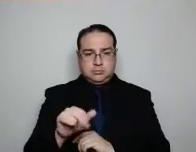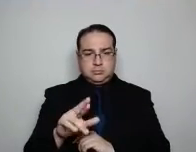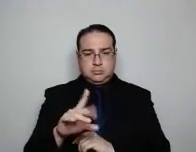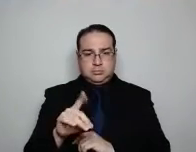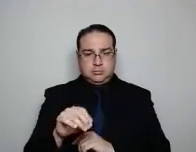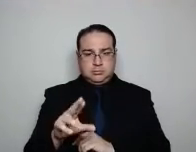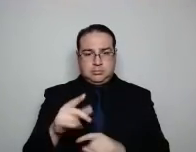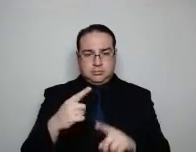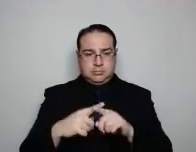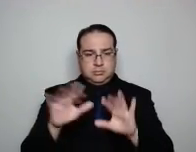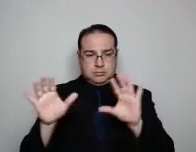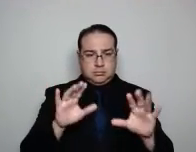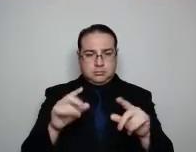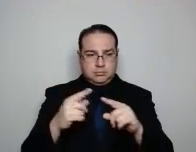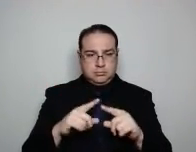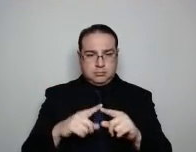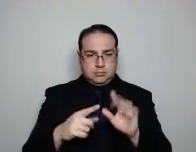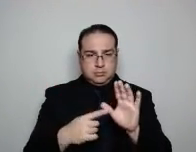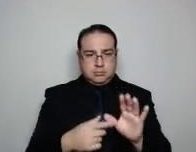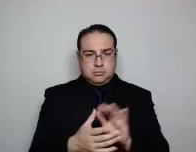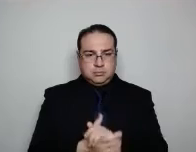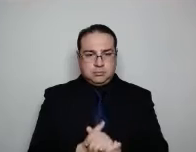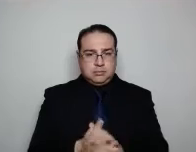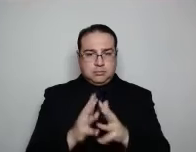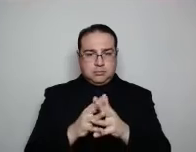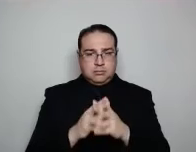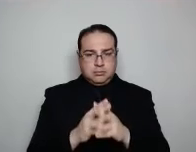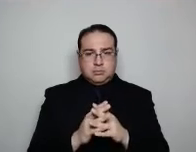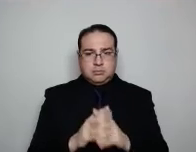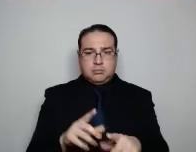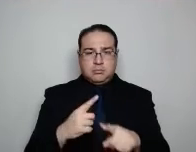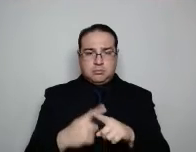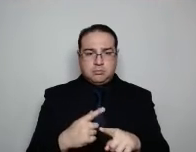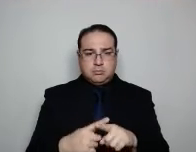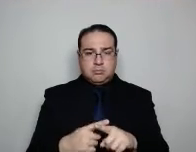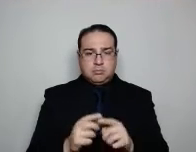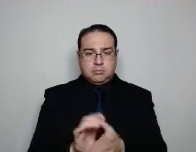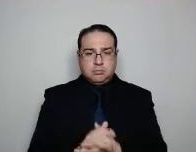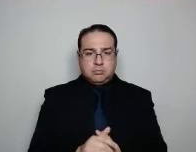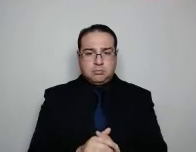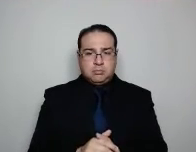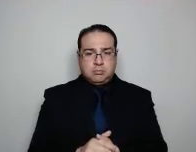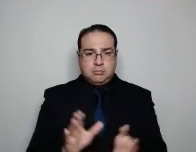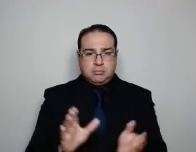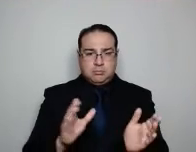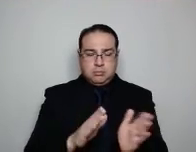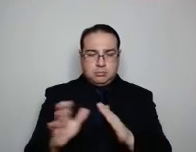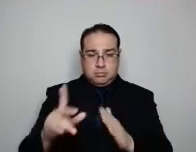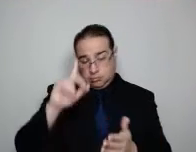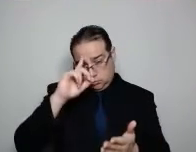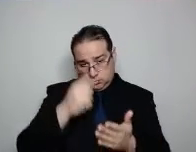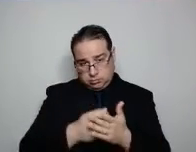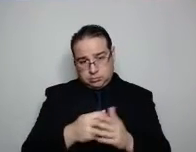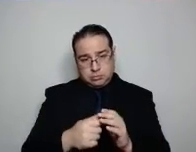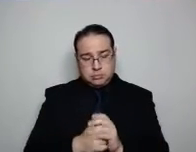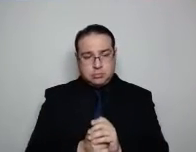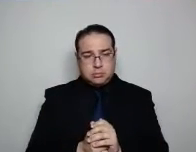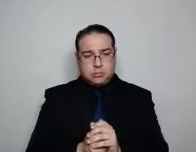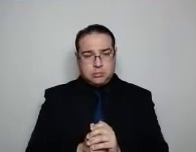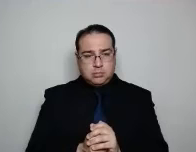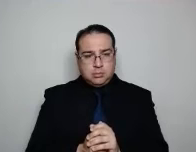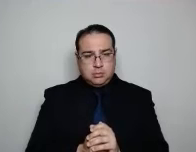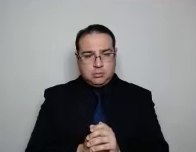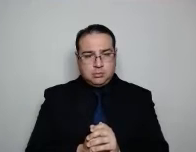havendo aqui uma confusão, porque na sentença, na decisão, aliás, diz